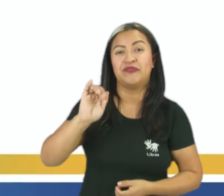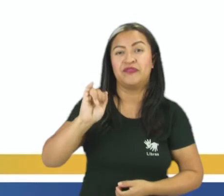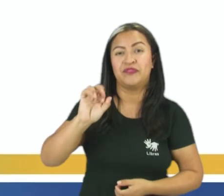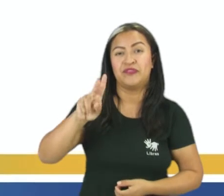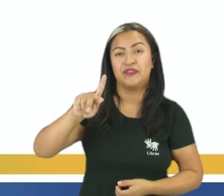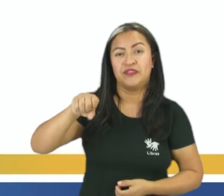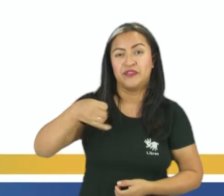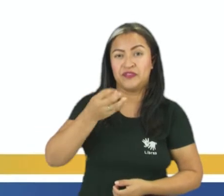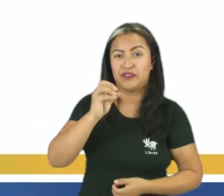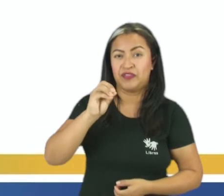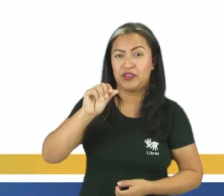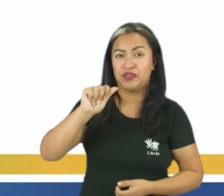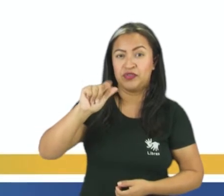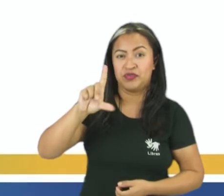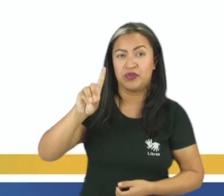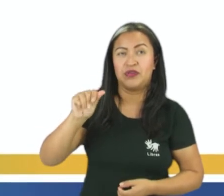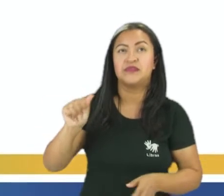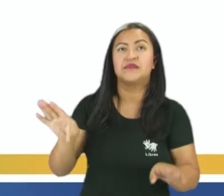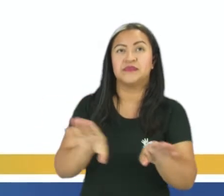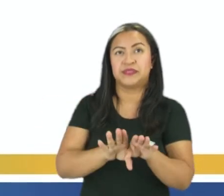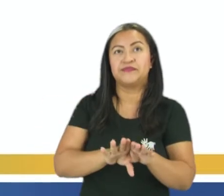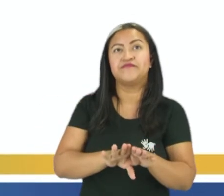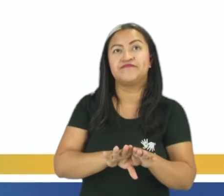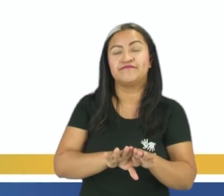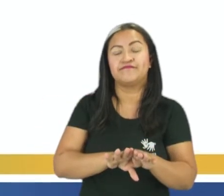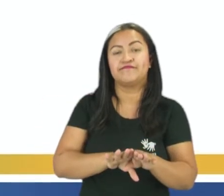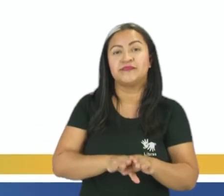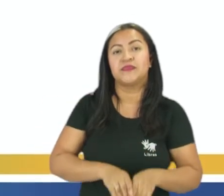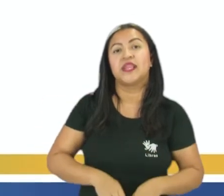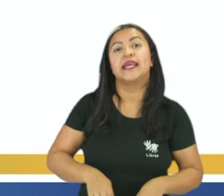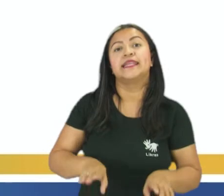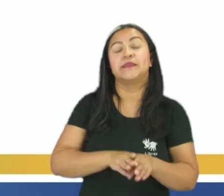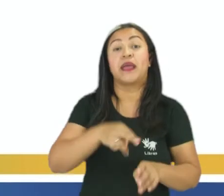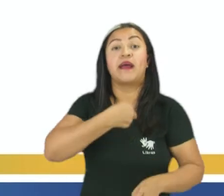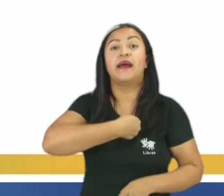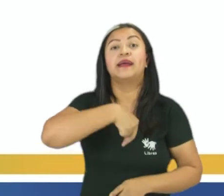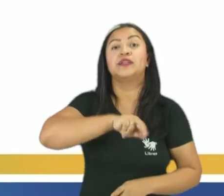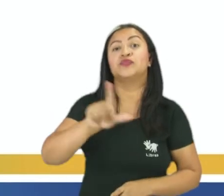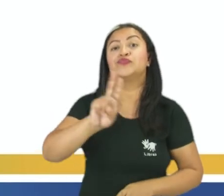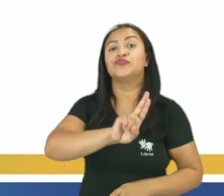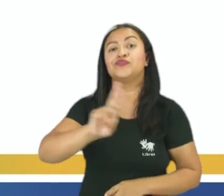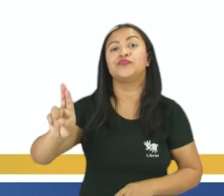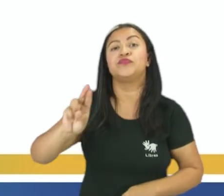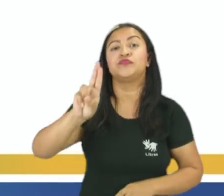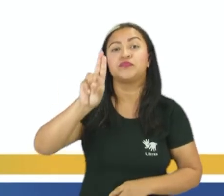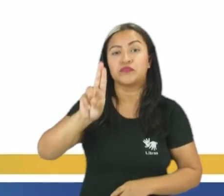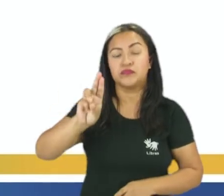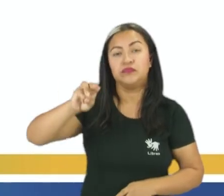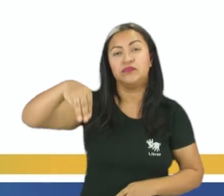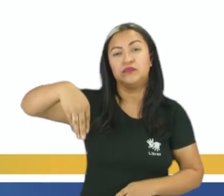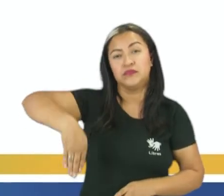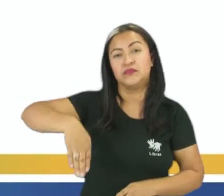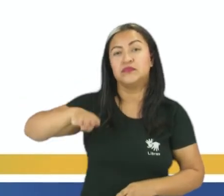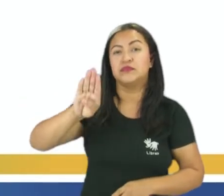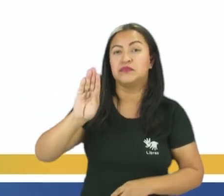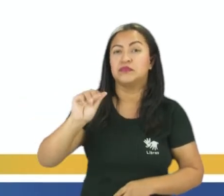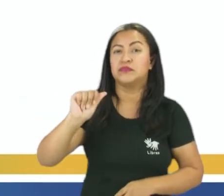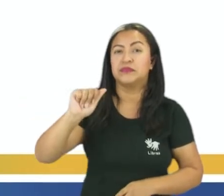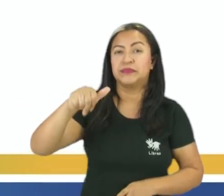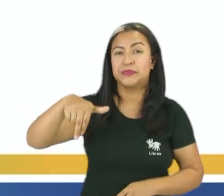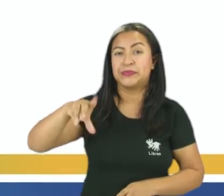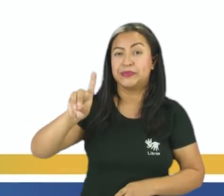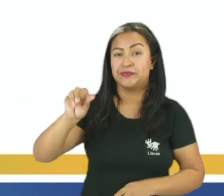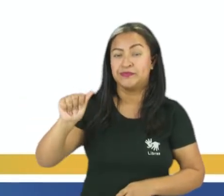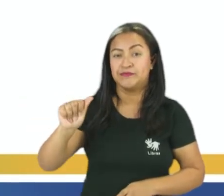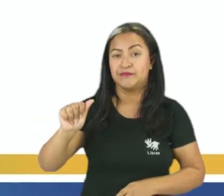gente vai ver aqui já, tá? Aí a gente tem a Umbanda, né, que também é uma prática religiosa aí, que nasce aí dessa